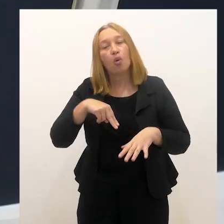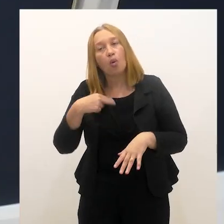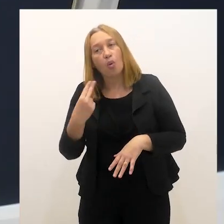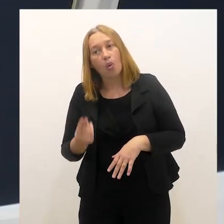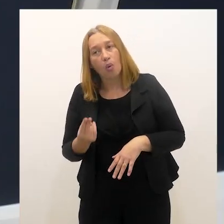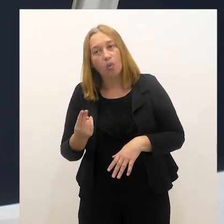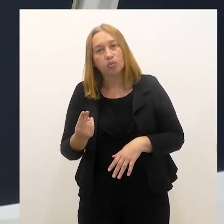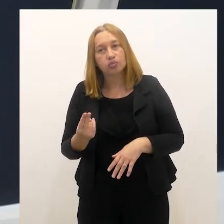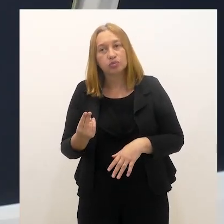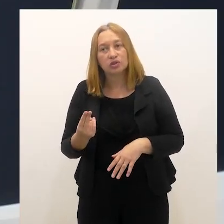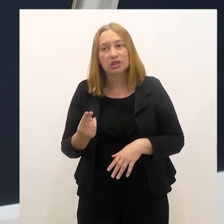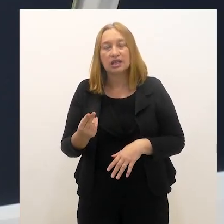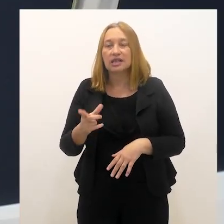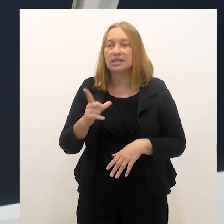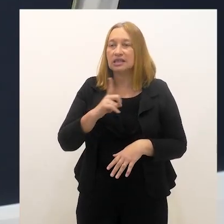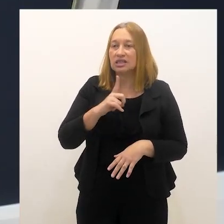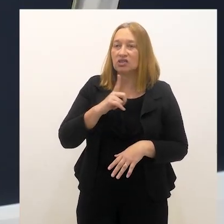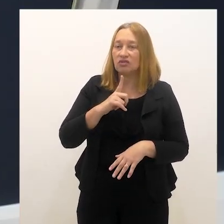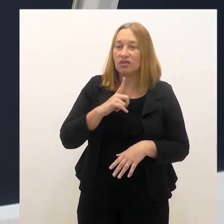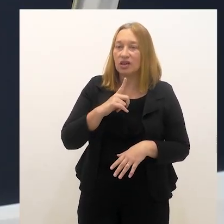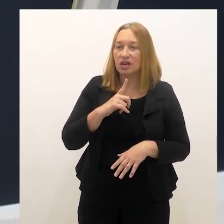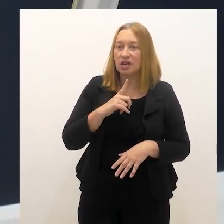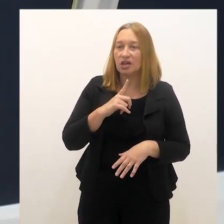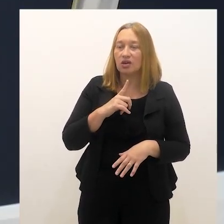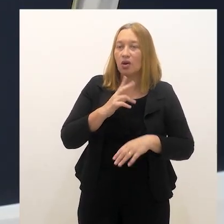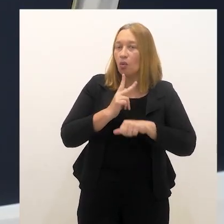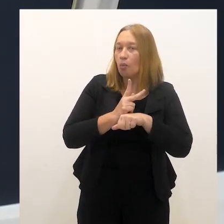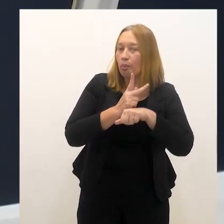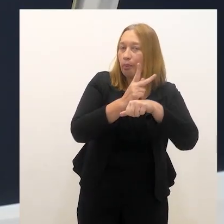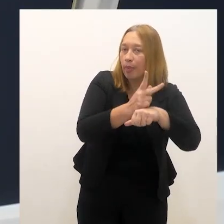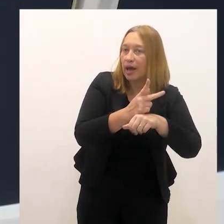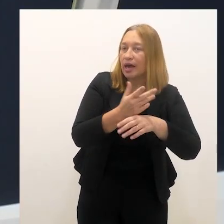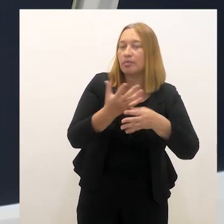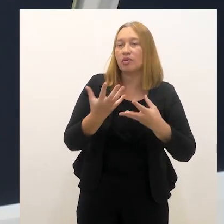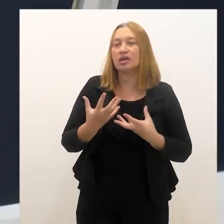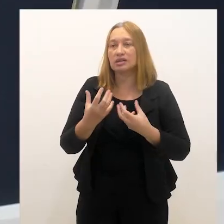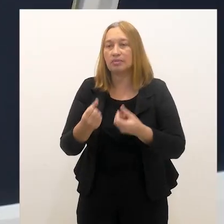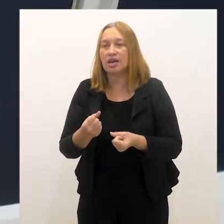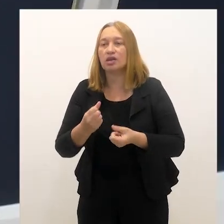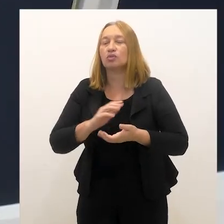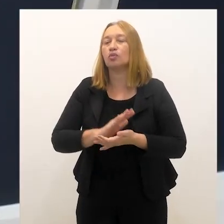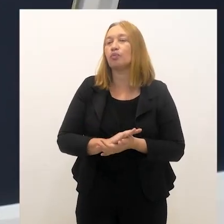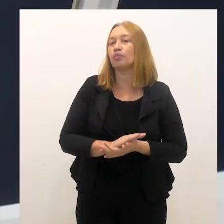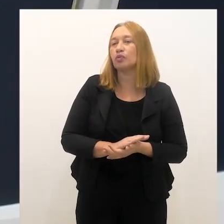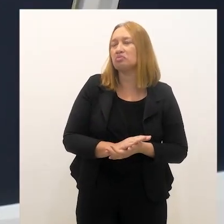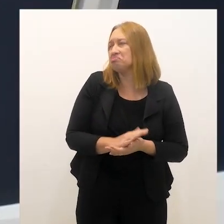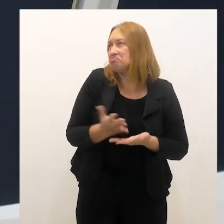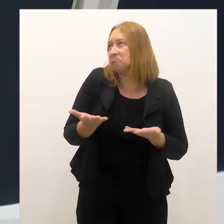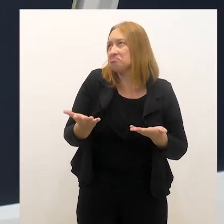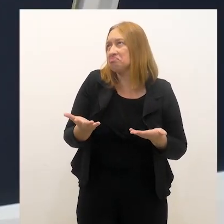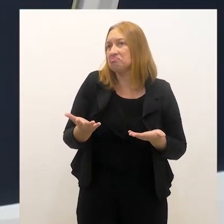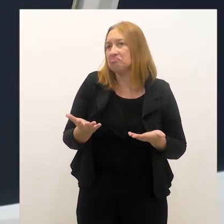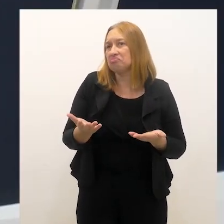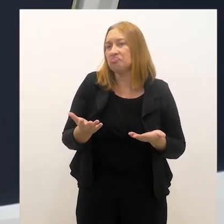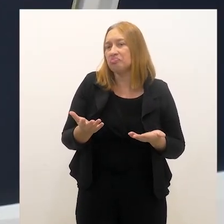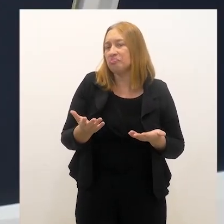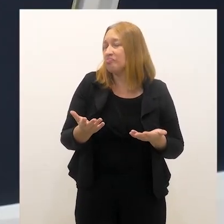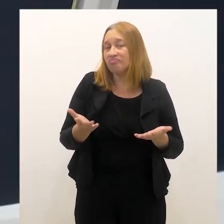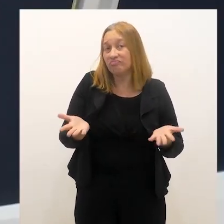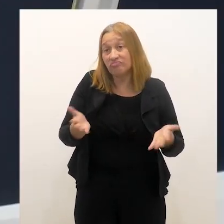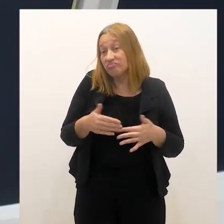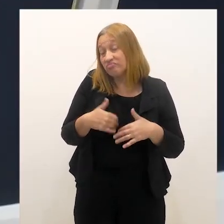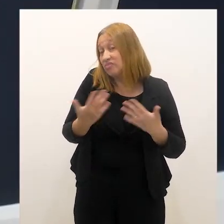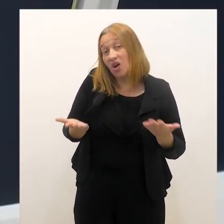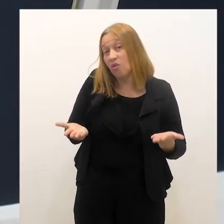Ou então, se ela estiver recebendo algum prêmio, se ela tiver... Enfim, e